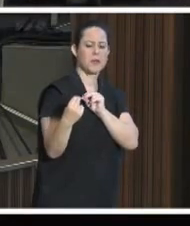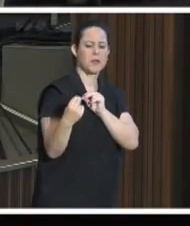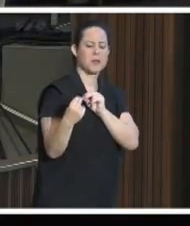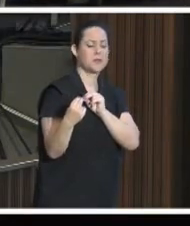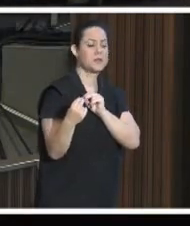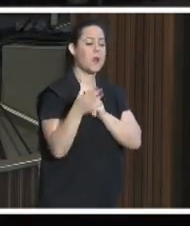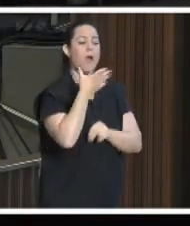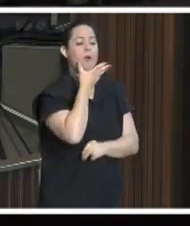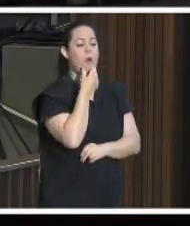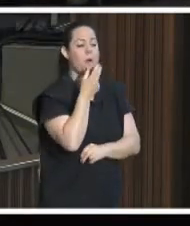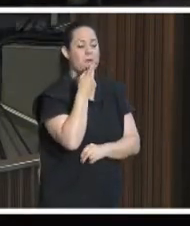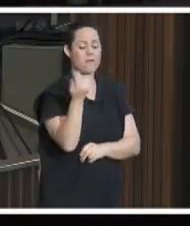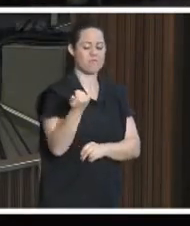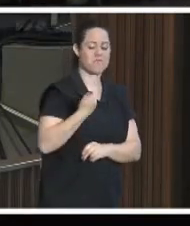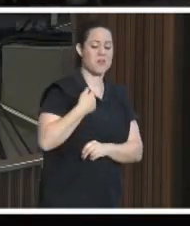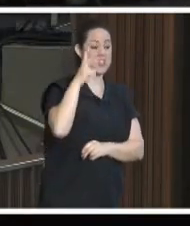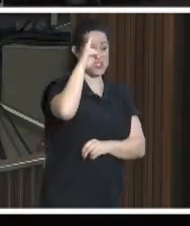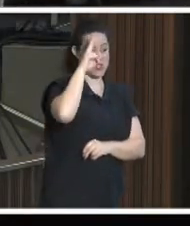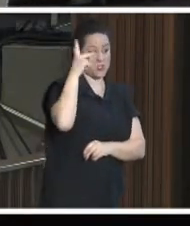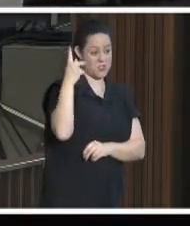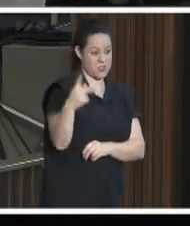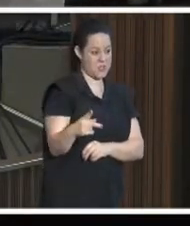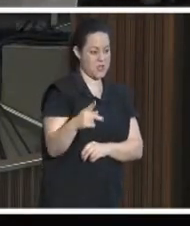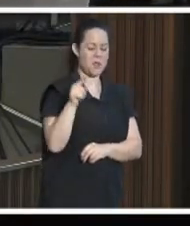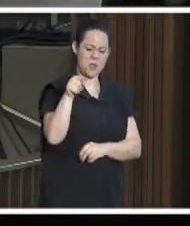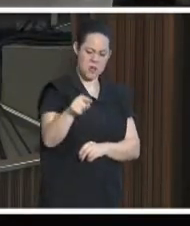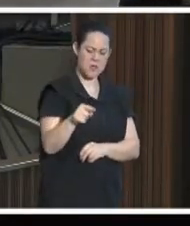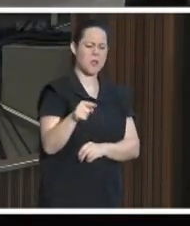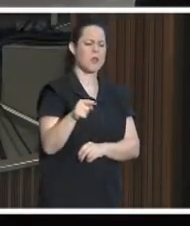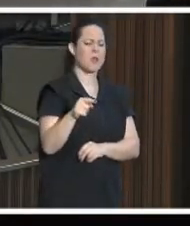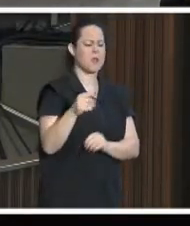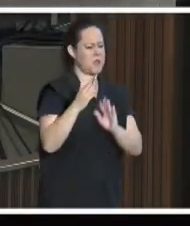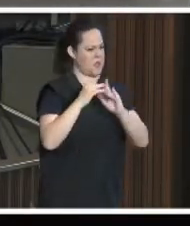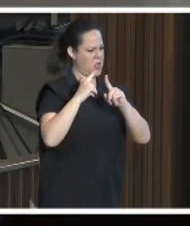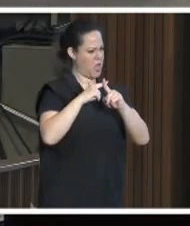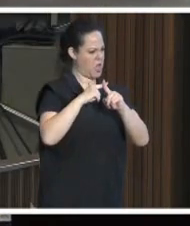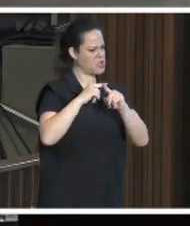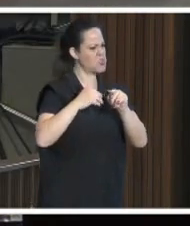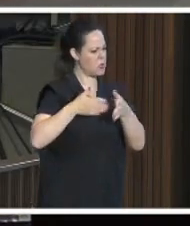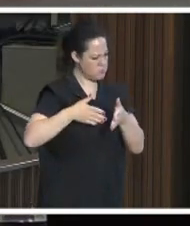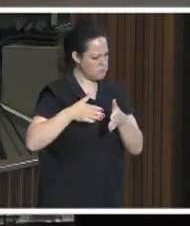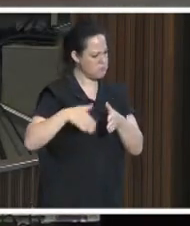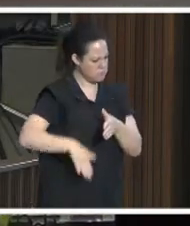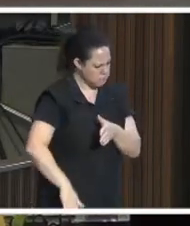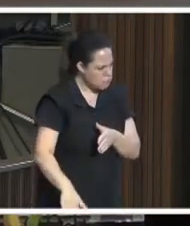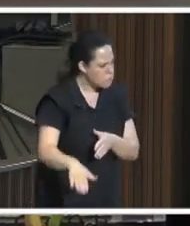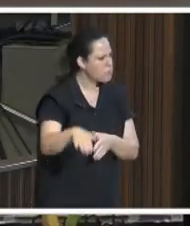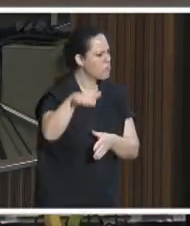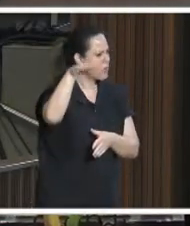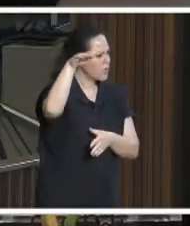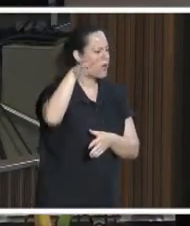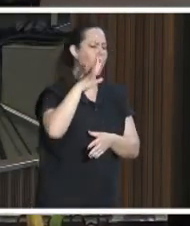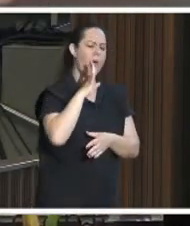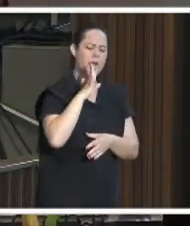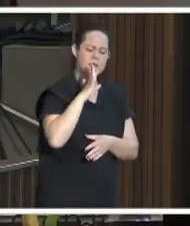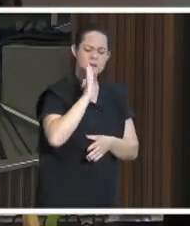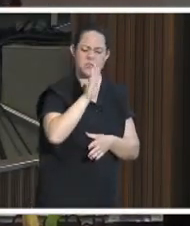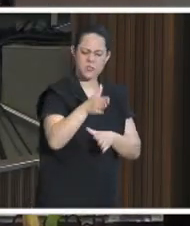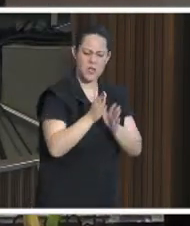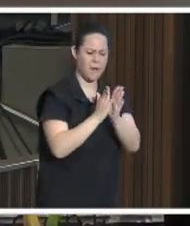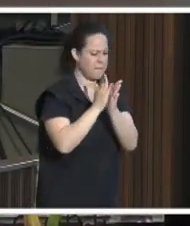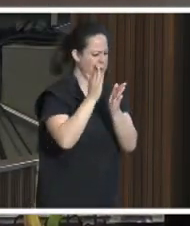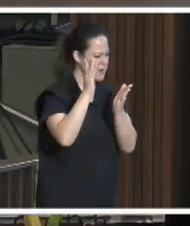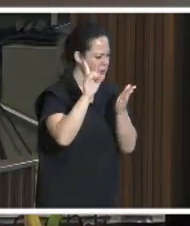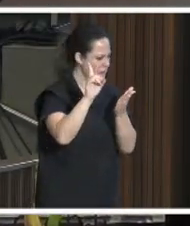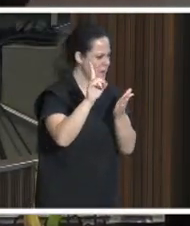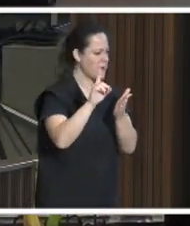me contando a história dele. Ele foi criado no Evangelho, ele conhecia a palavra de Deus,